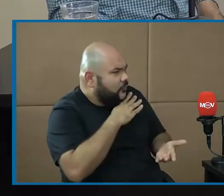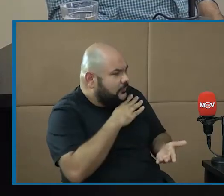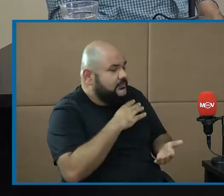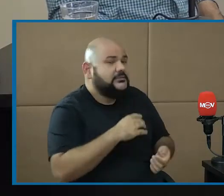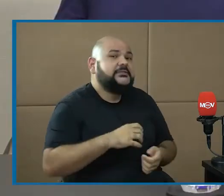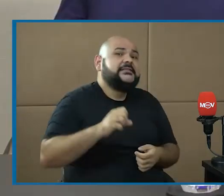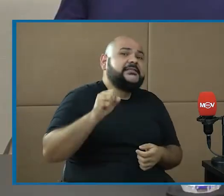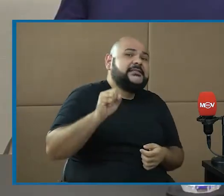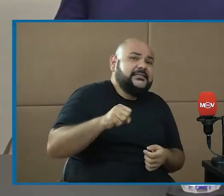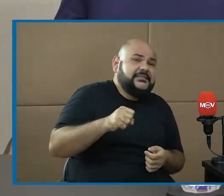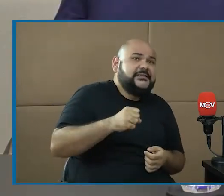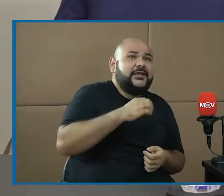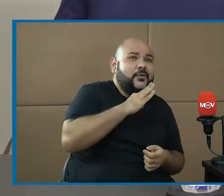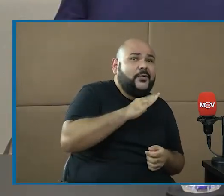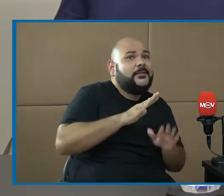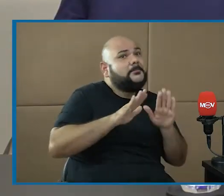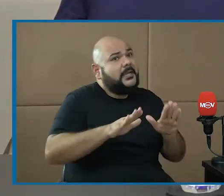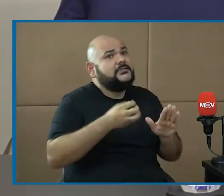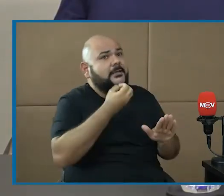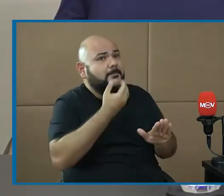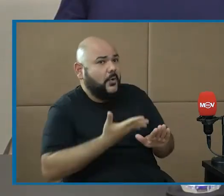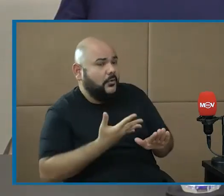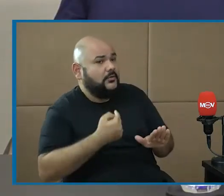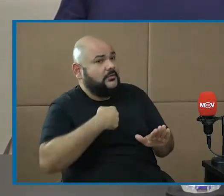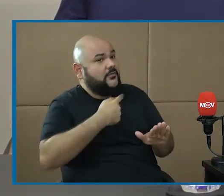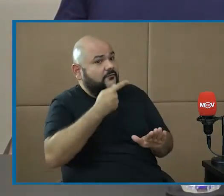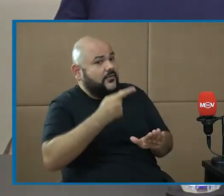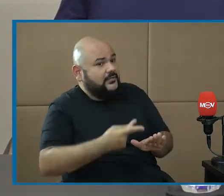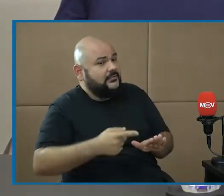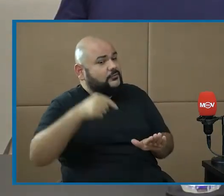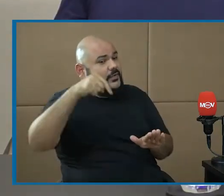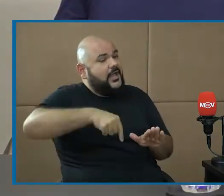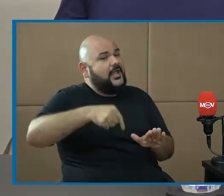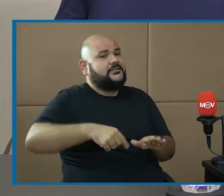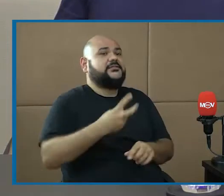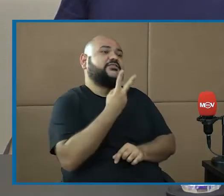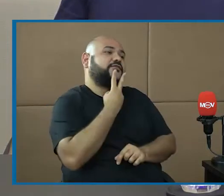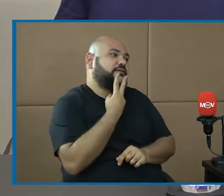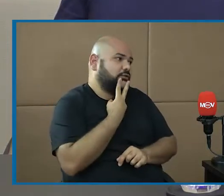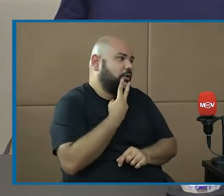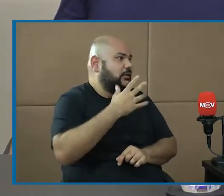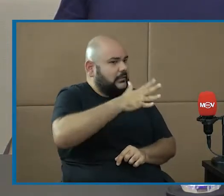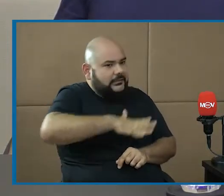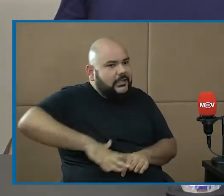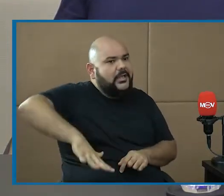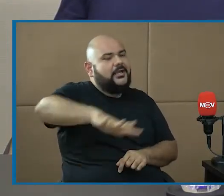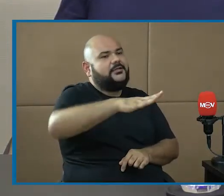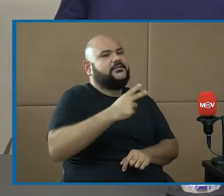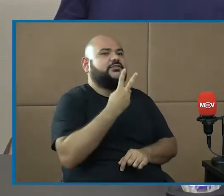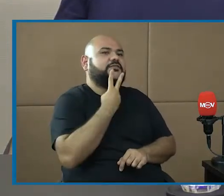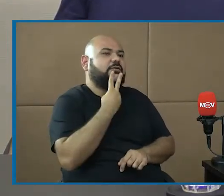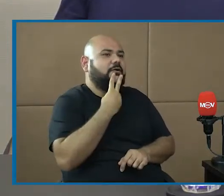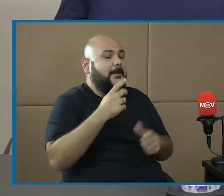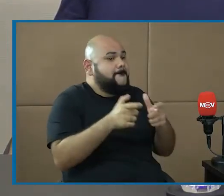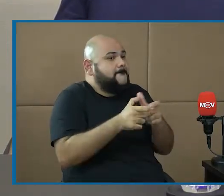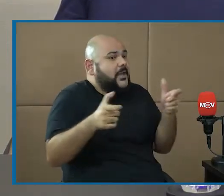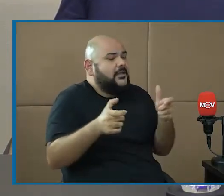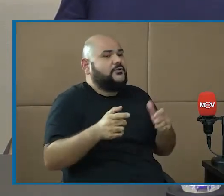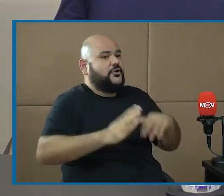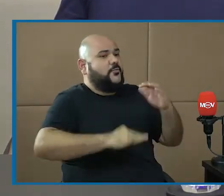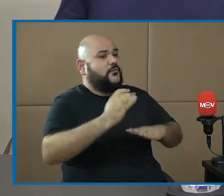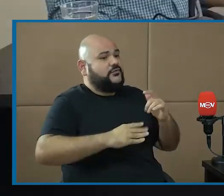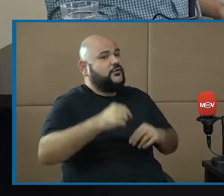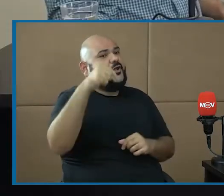melhor. Por quê? Eu estou falando de Grande Vitória, região metropolitana, então a maior parte dos profissionais concentra-se aqui. E cidades do